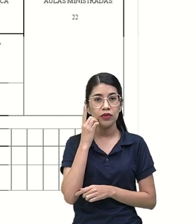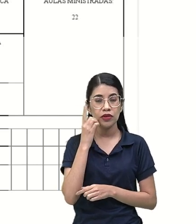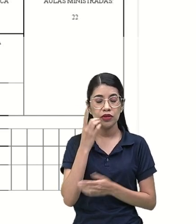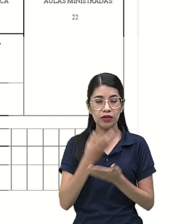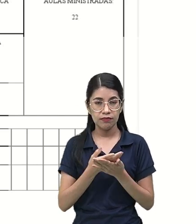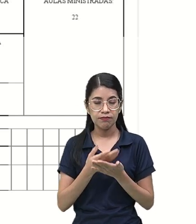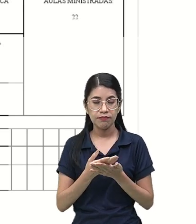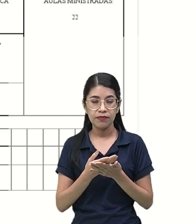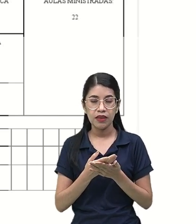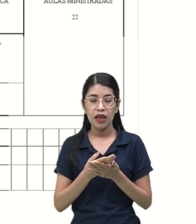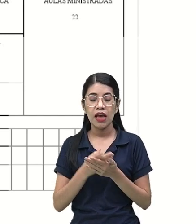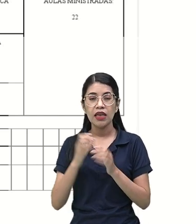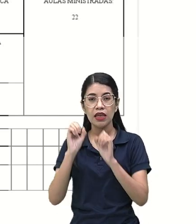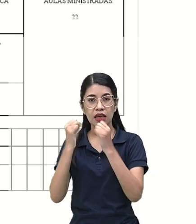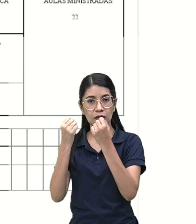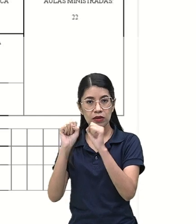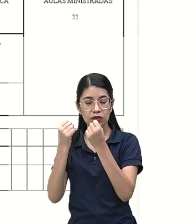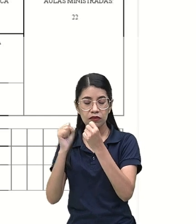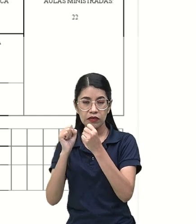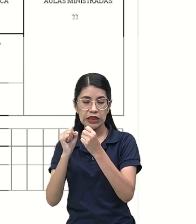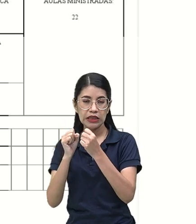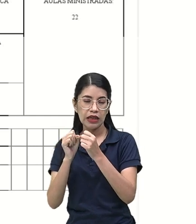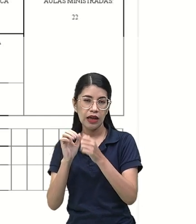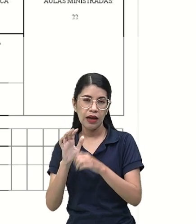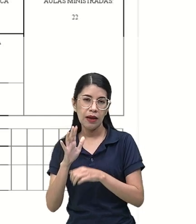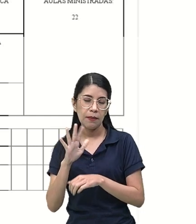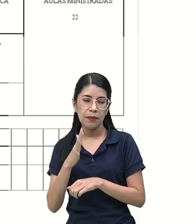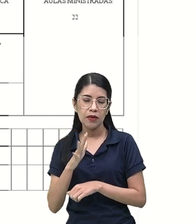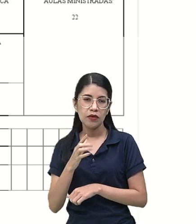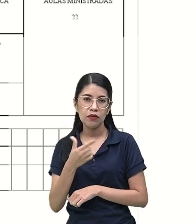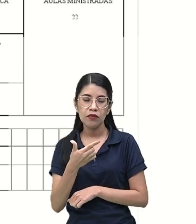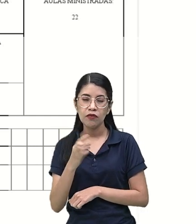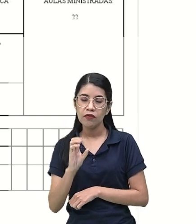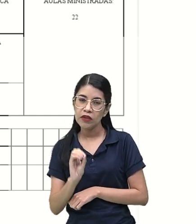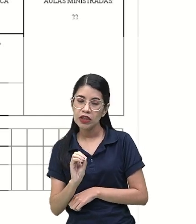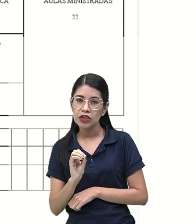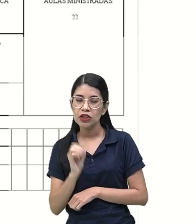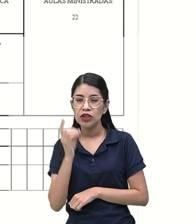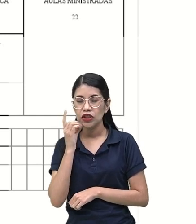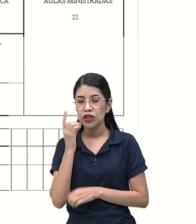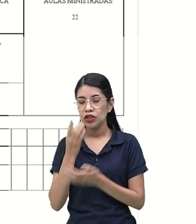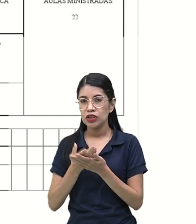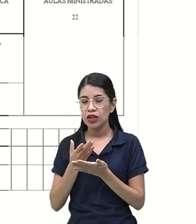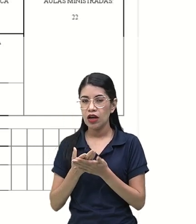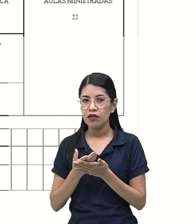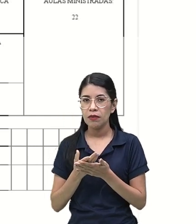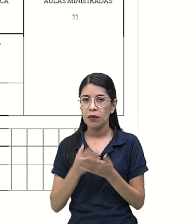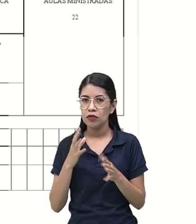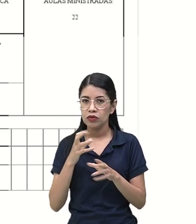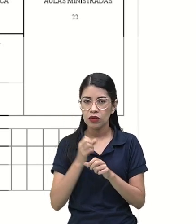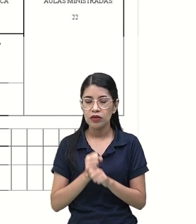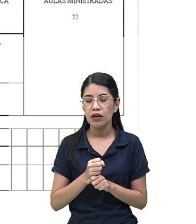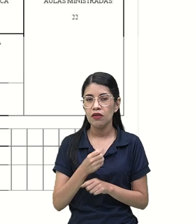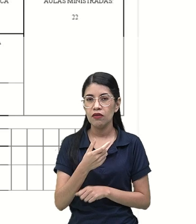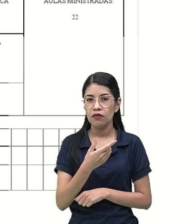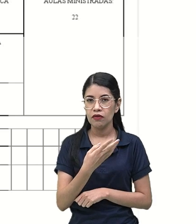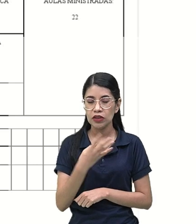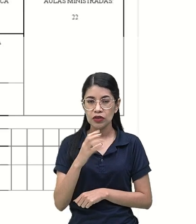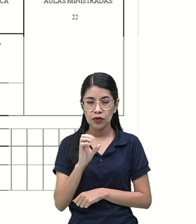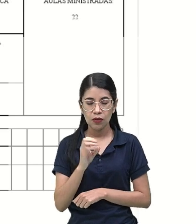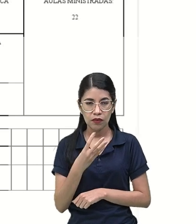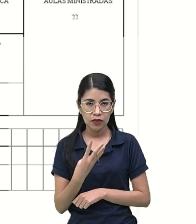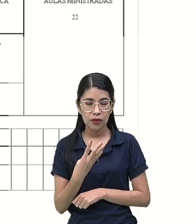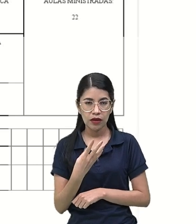letivos. Educação física, suponhamos que teve 20, então dão 24 dias. O mês não tem só 24 dias, né? A gente